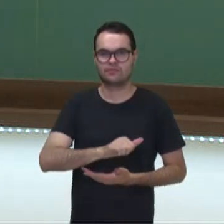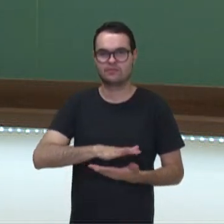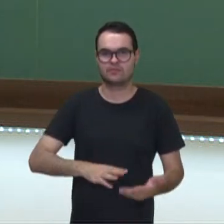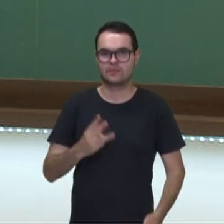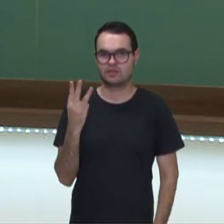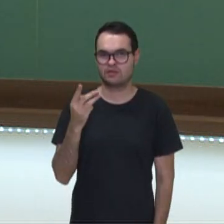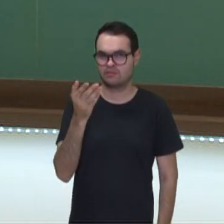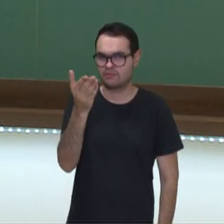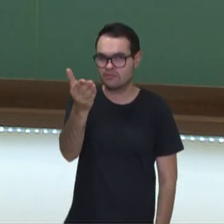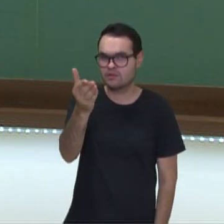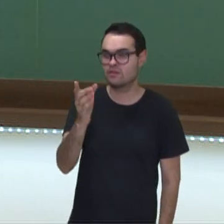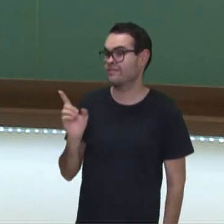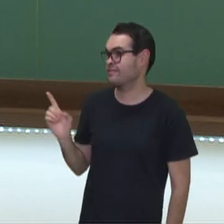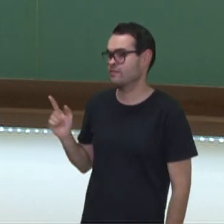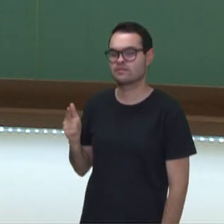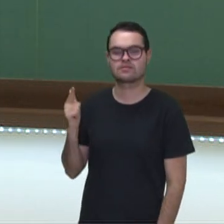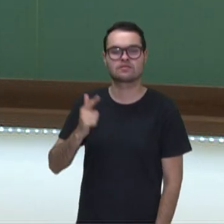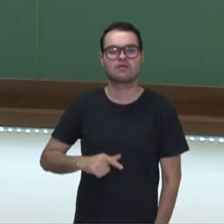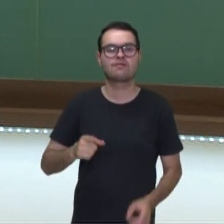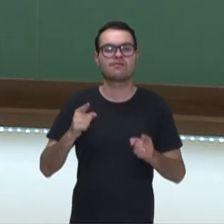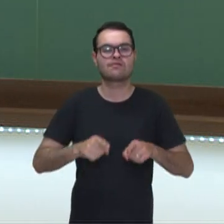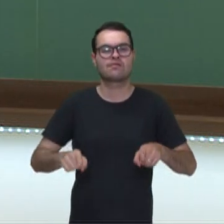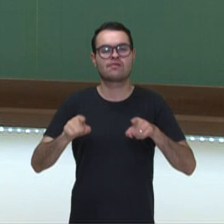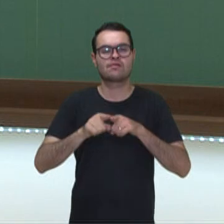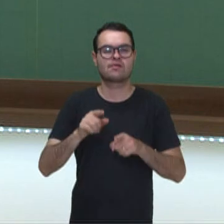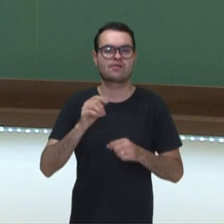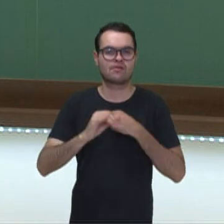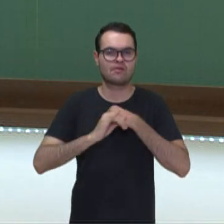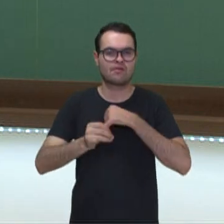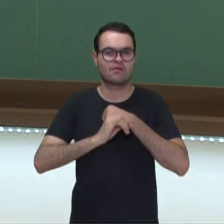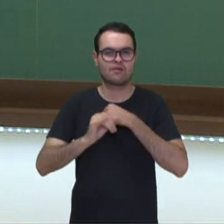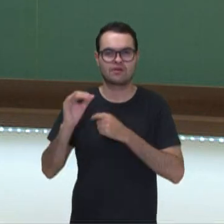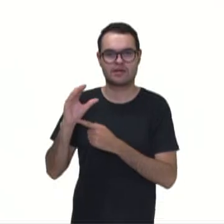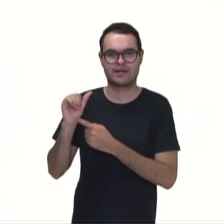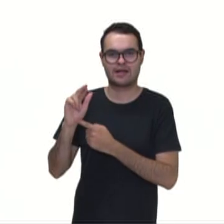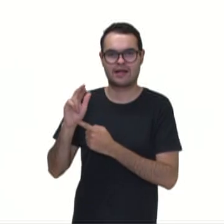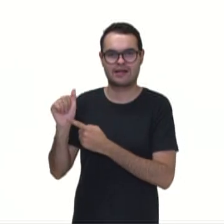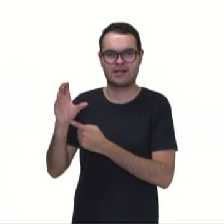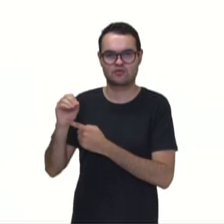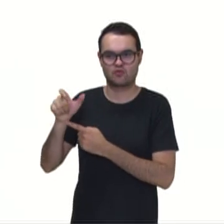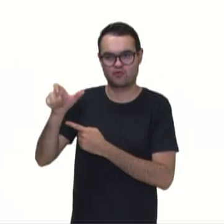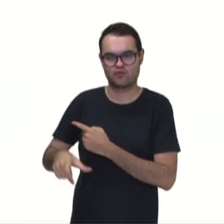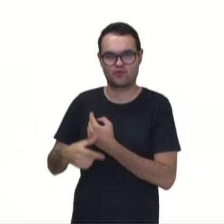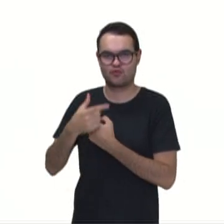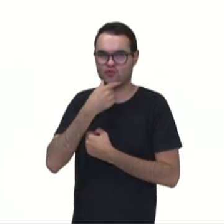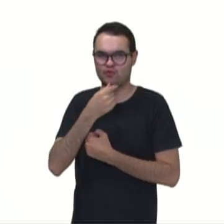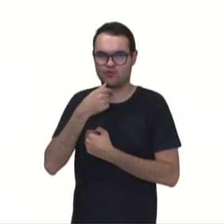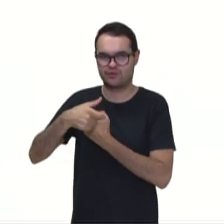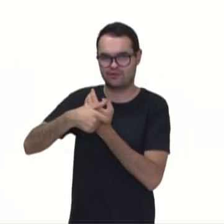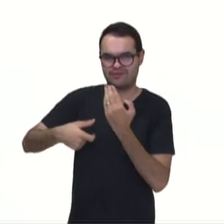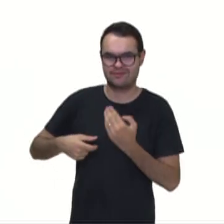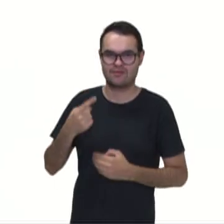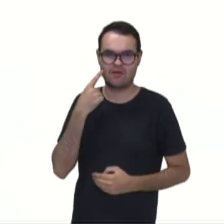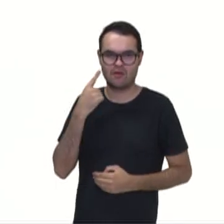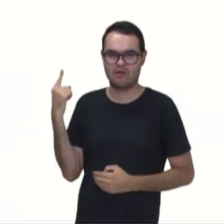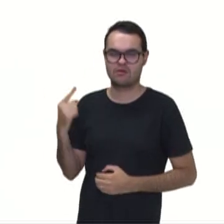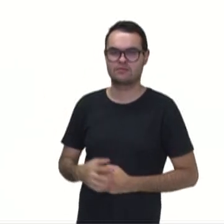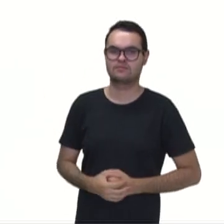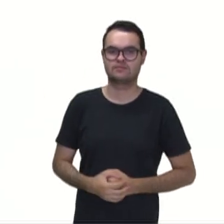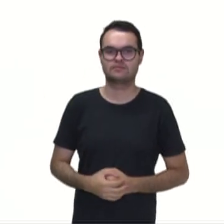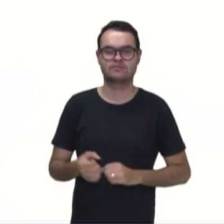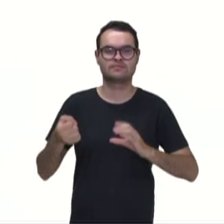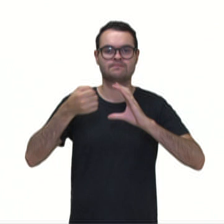para vocês, novamente retomando a crônica de Valcir Carrasco, né? Observem o enunciado da questão. Entre